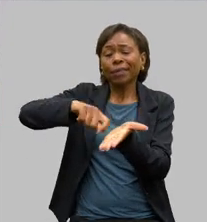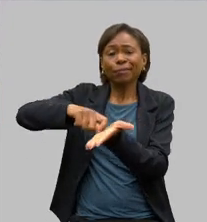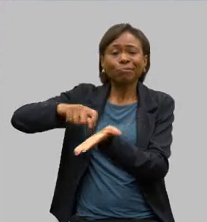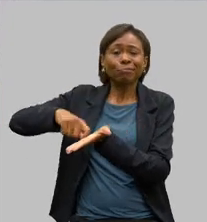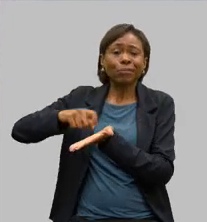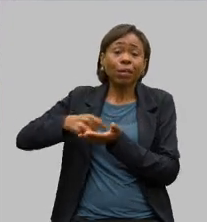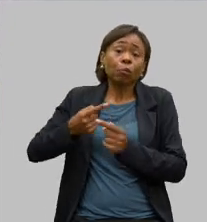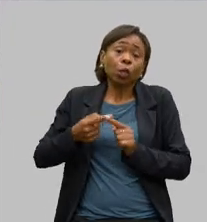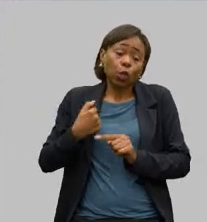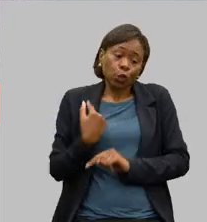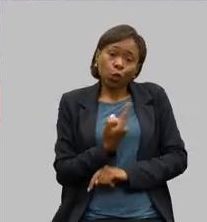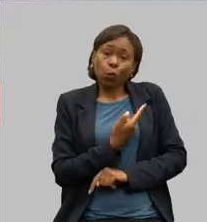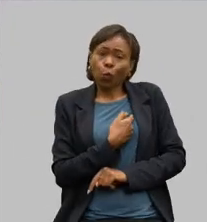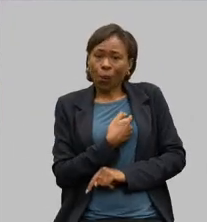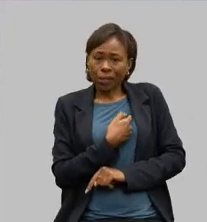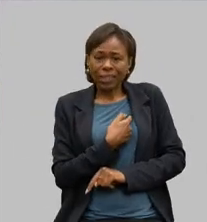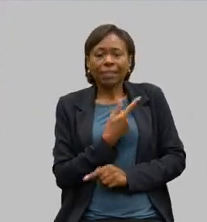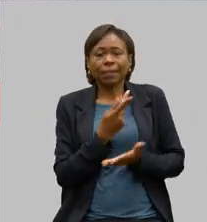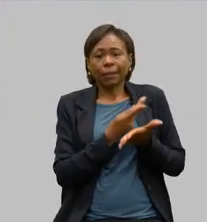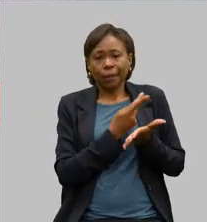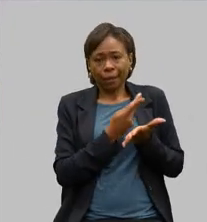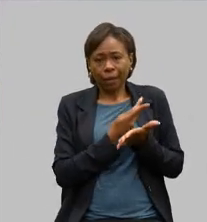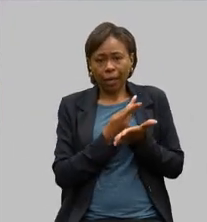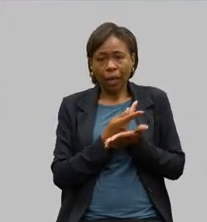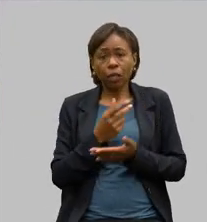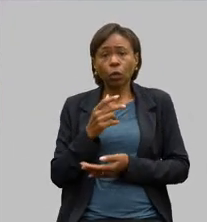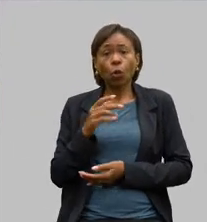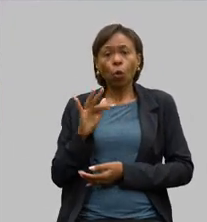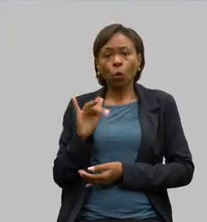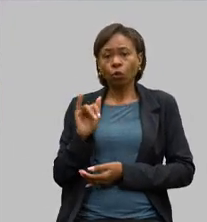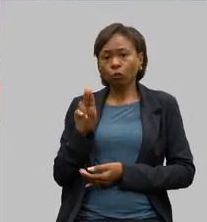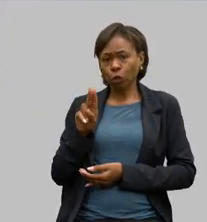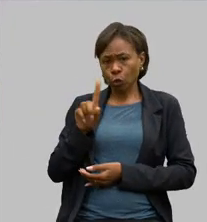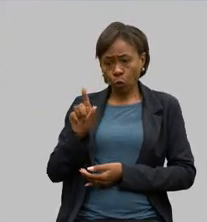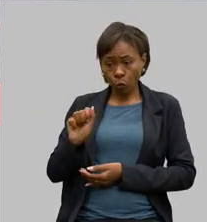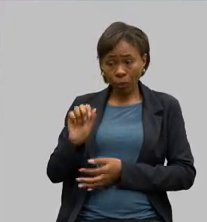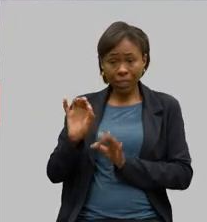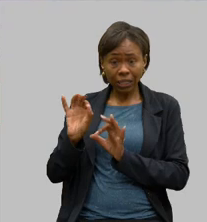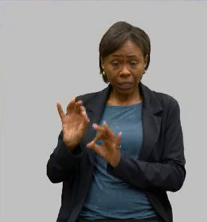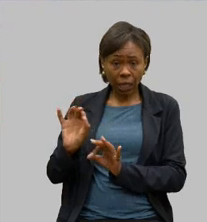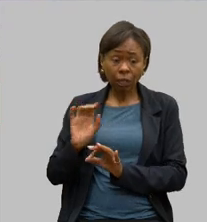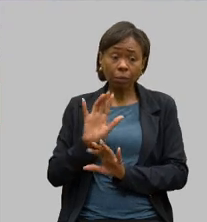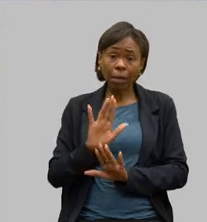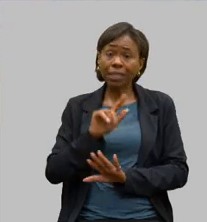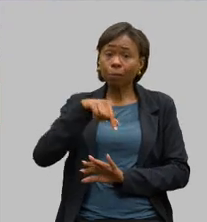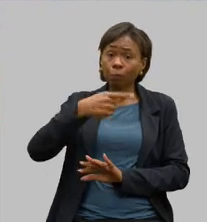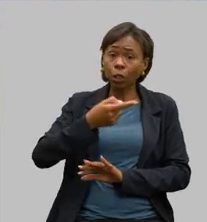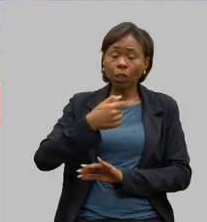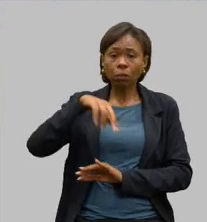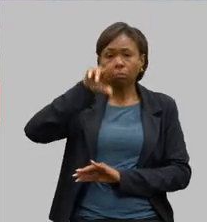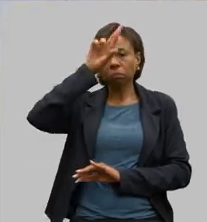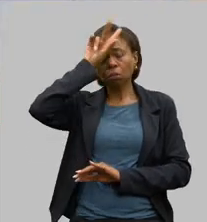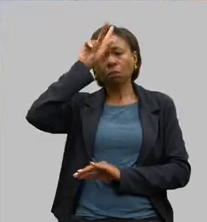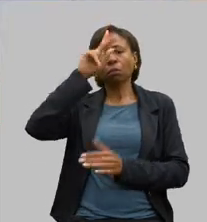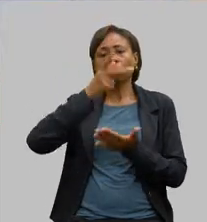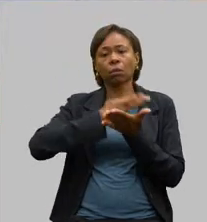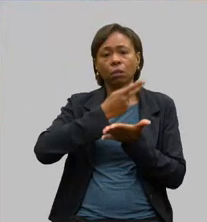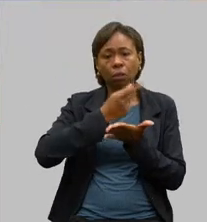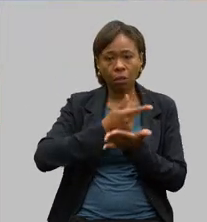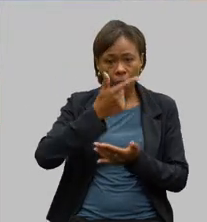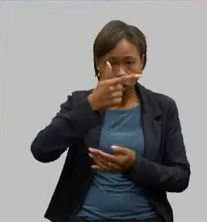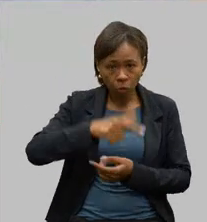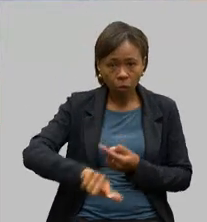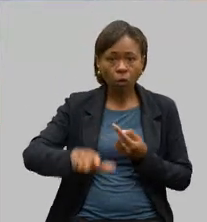erramos erramos o Fiúza tava corretíssimo nós erramos depois erramos de novo e sobretudo no audiovisual erramos Pela terceira